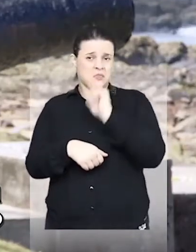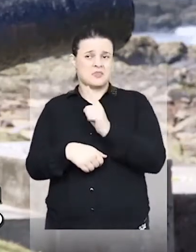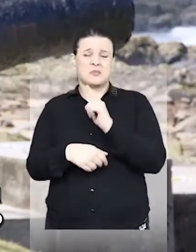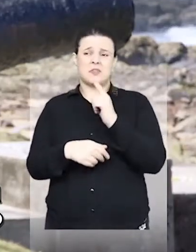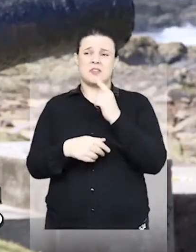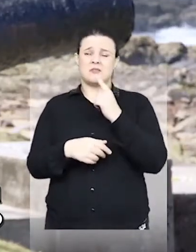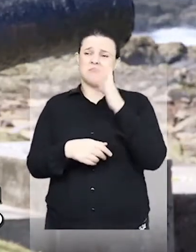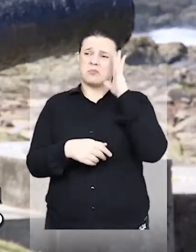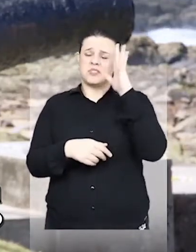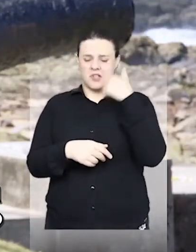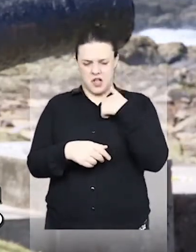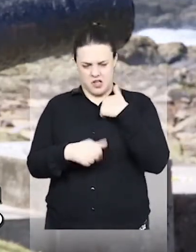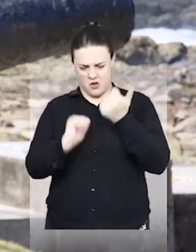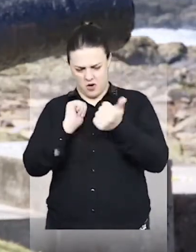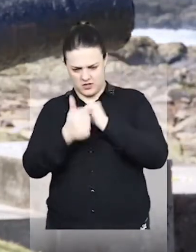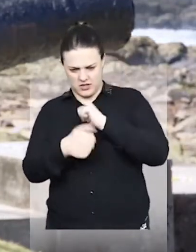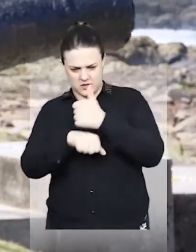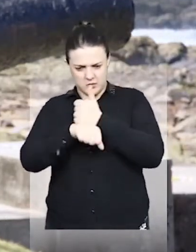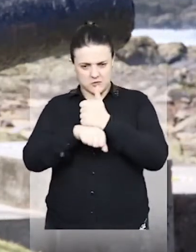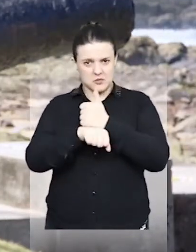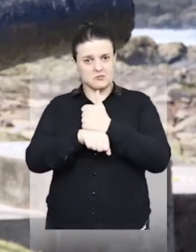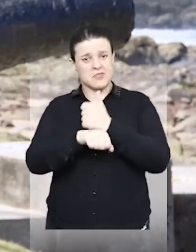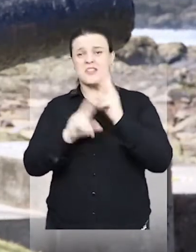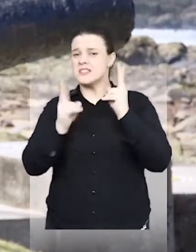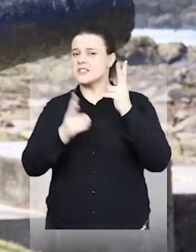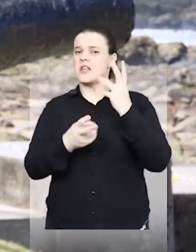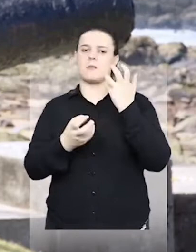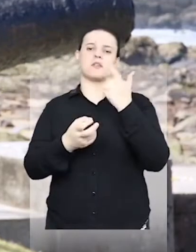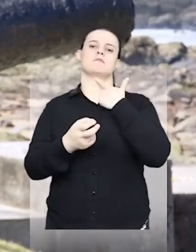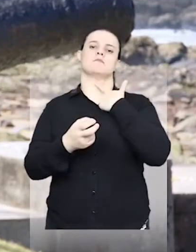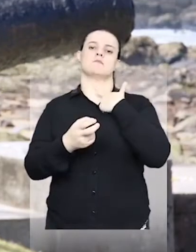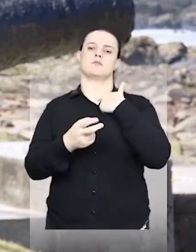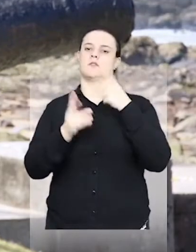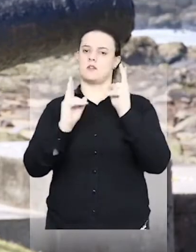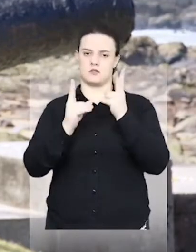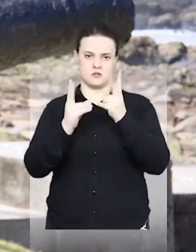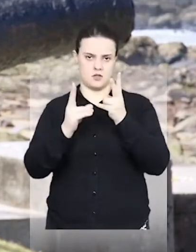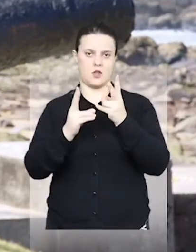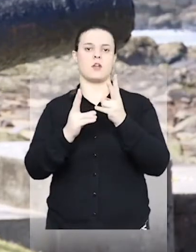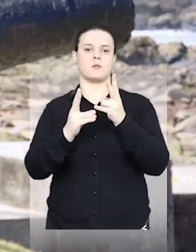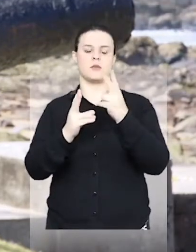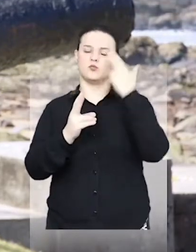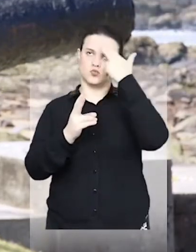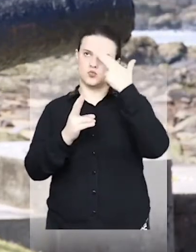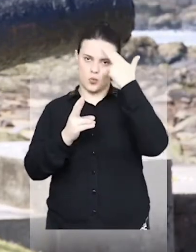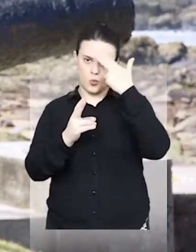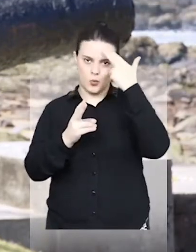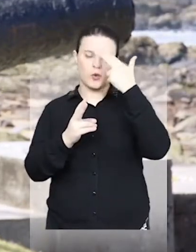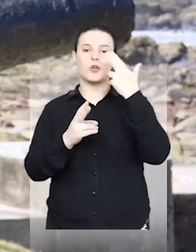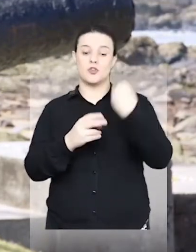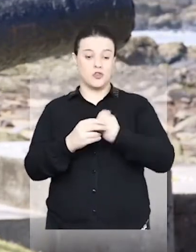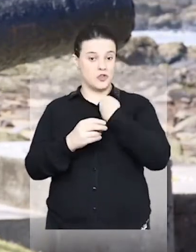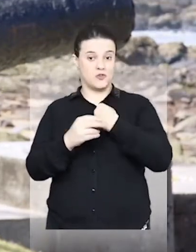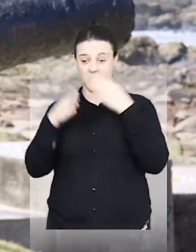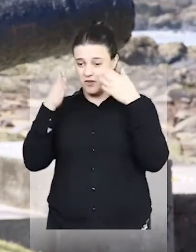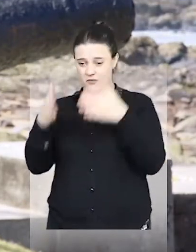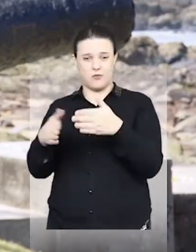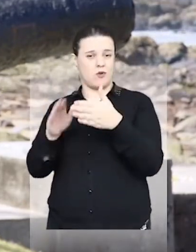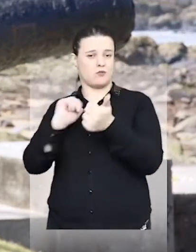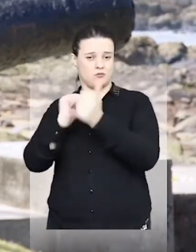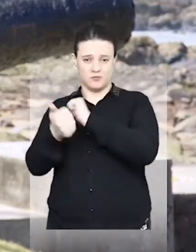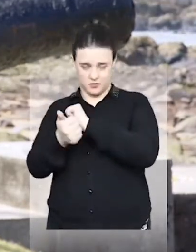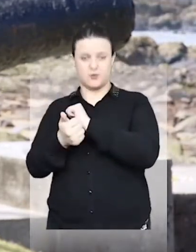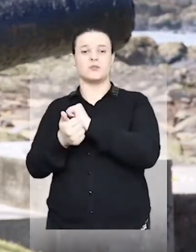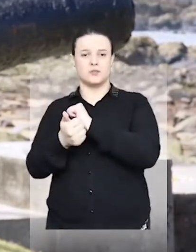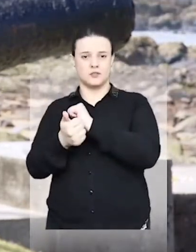como um atleta profissional, sabe? Eu sempre quis ser um atleta profissional desde pequeno. Eu tenho o sonho de viver do